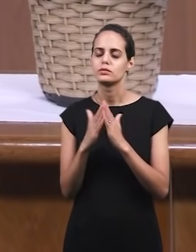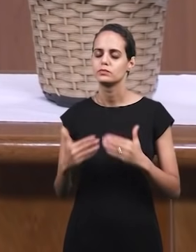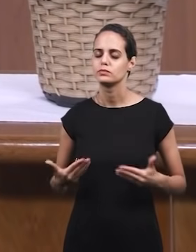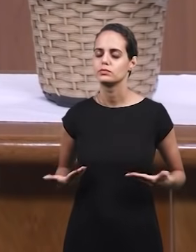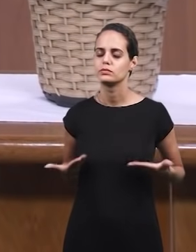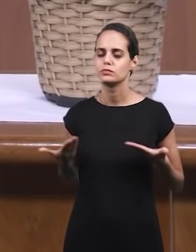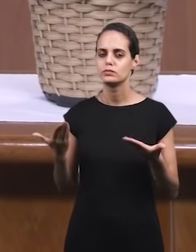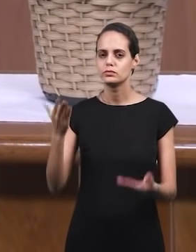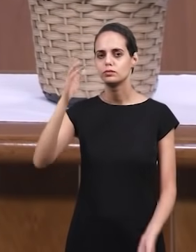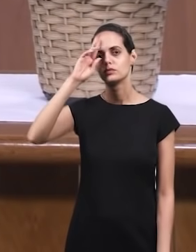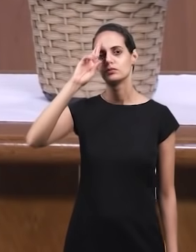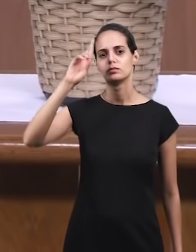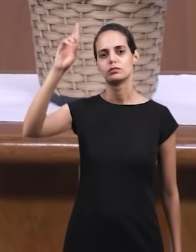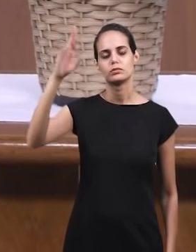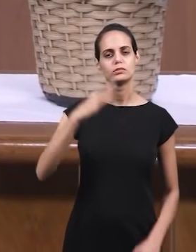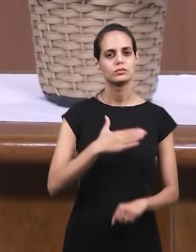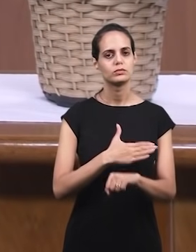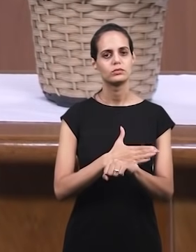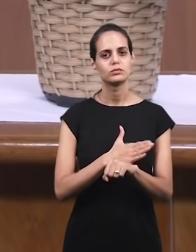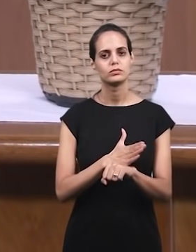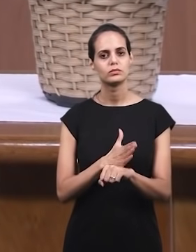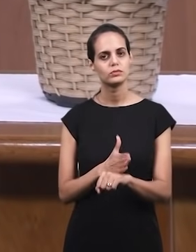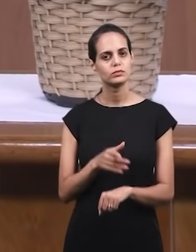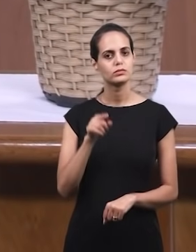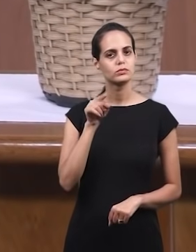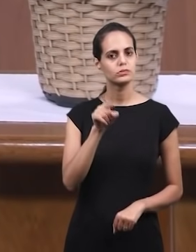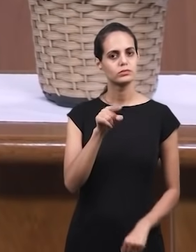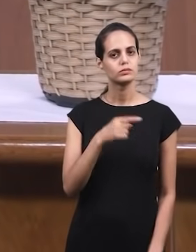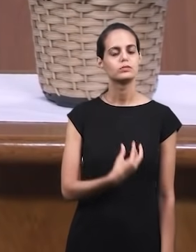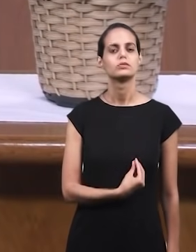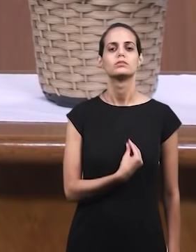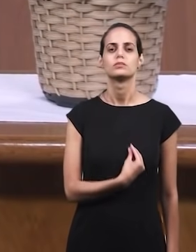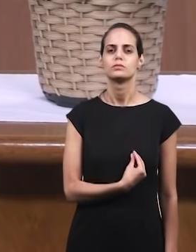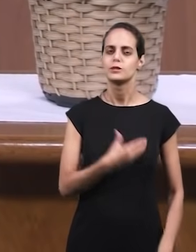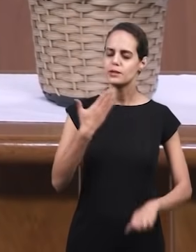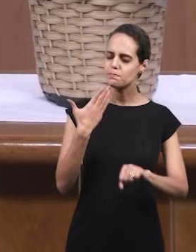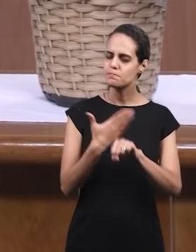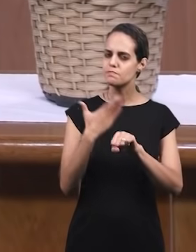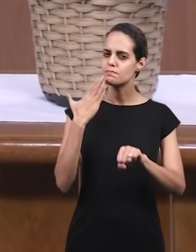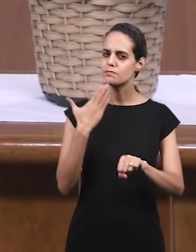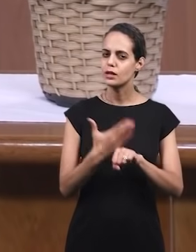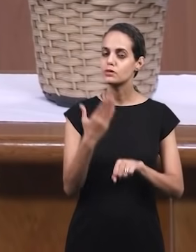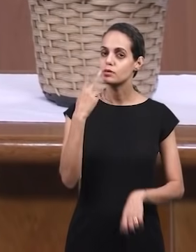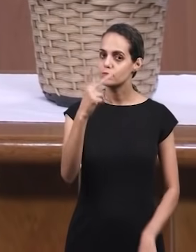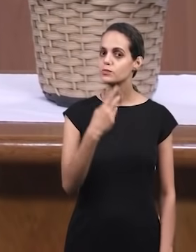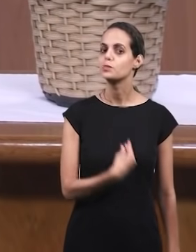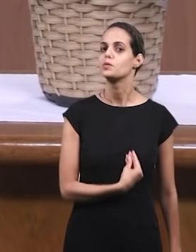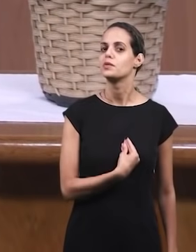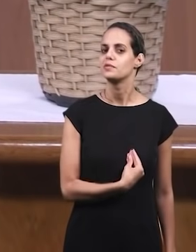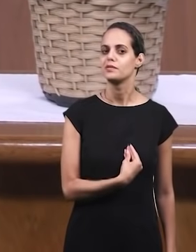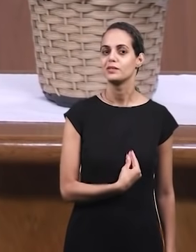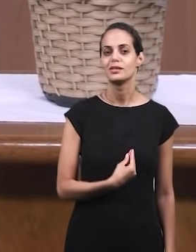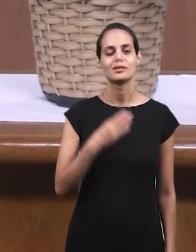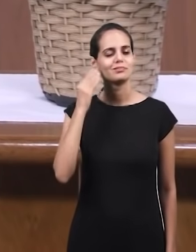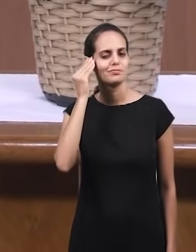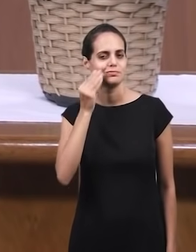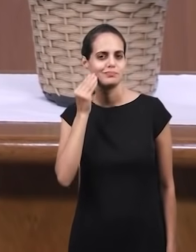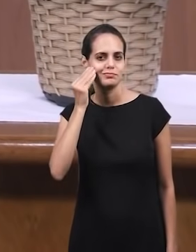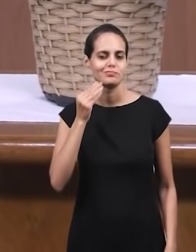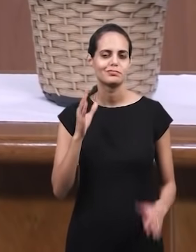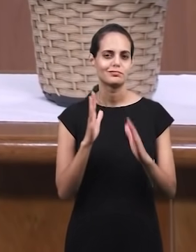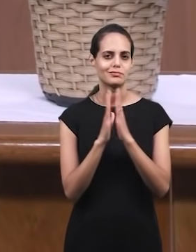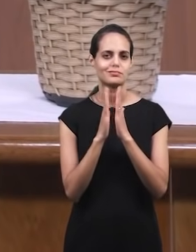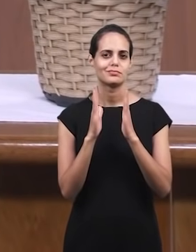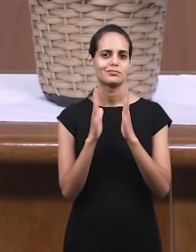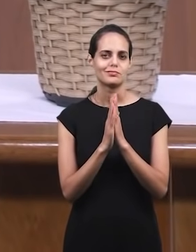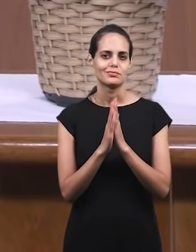de entrega, esse momento em que você vai viver na prática, na sua vida, a experiência da